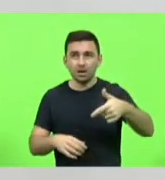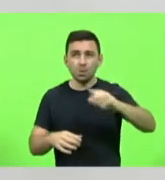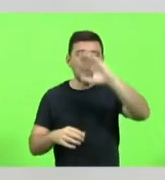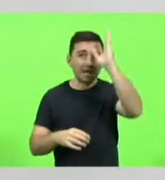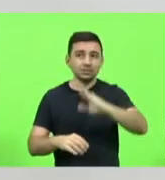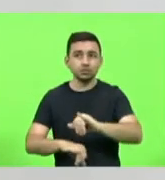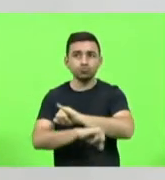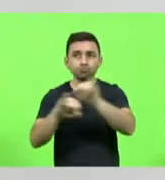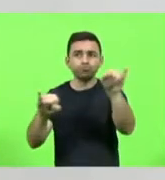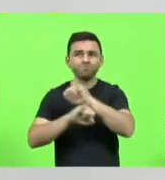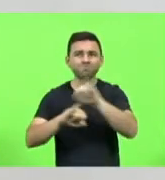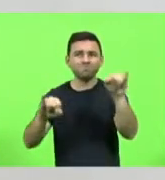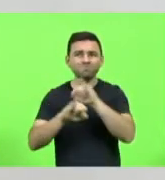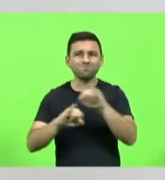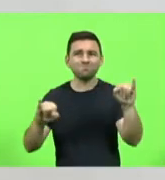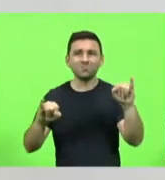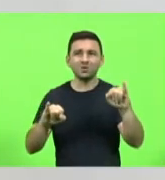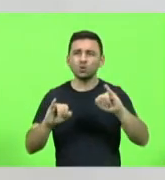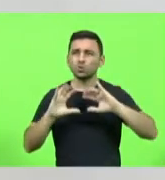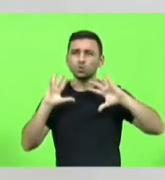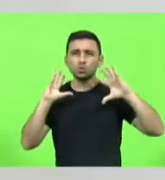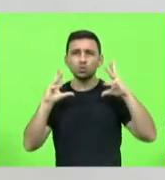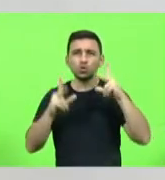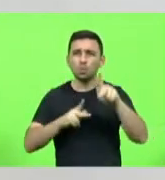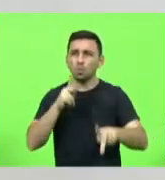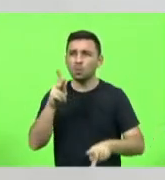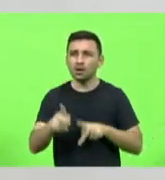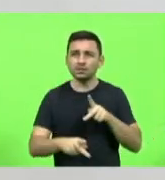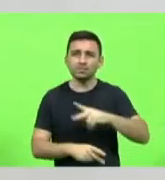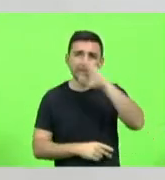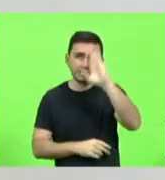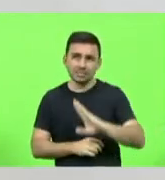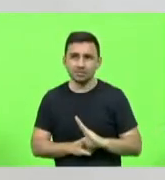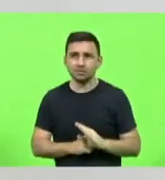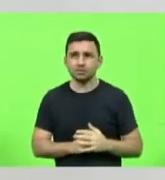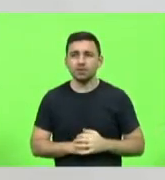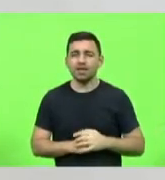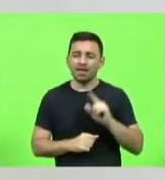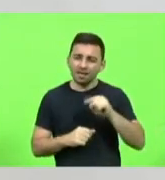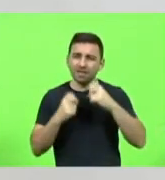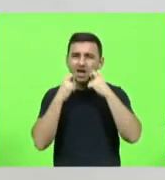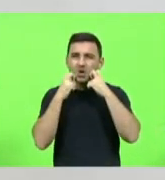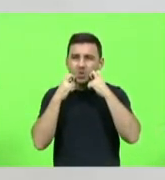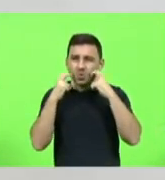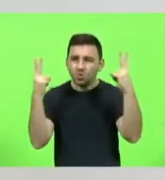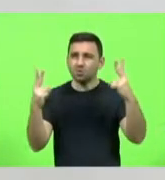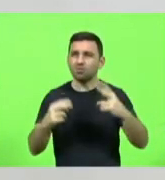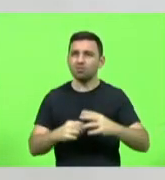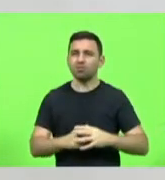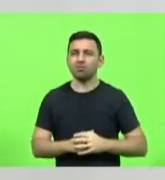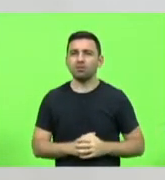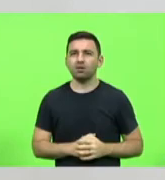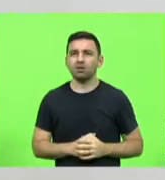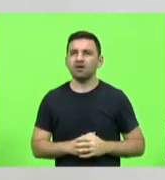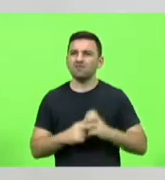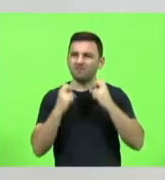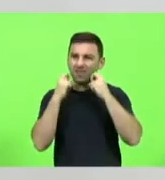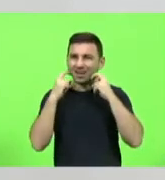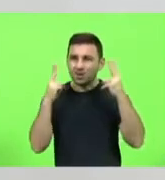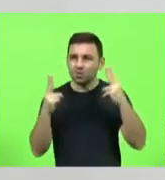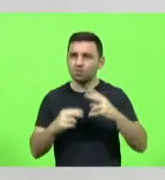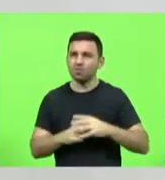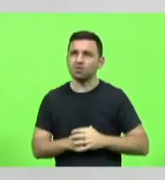Brasil inteiro. Todo brasileiro viu isso. Isso é para a gente começar a fazer passar vergonha mesmo. Passar vergonha.